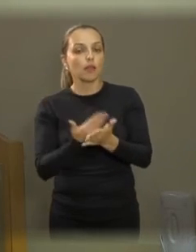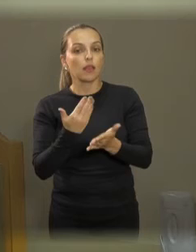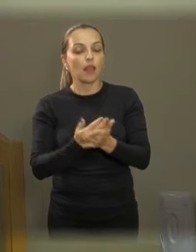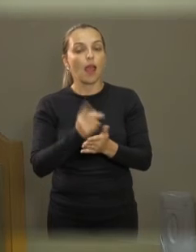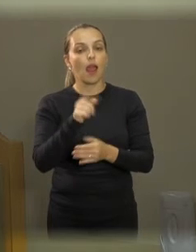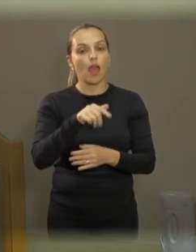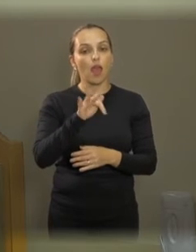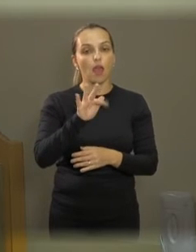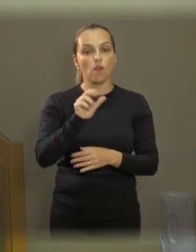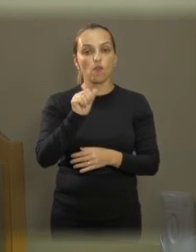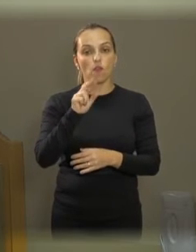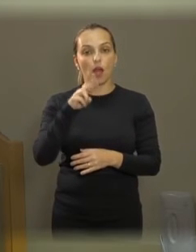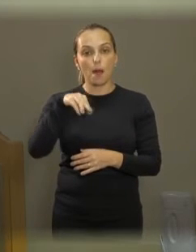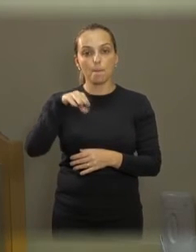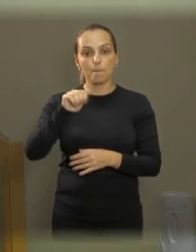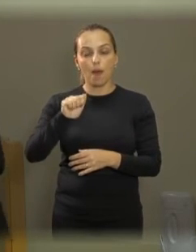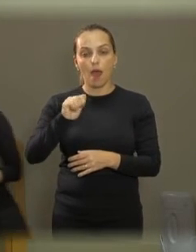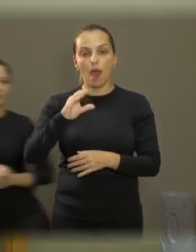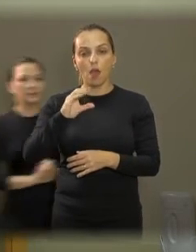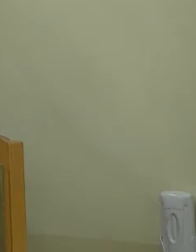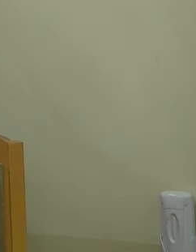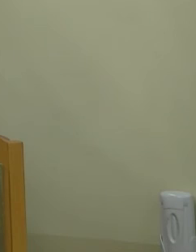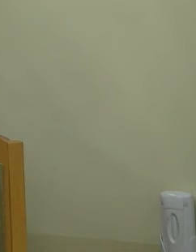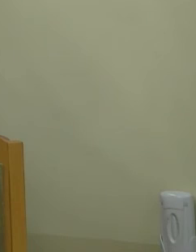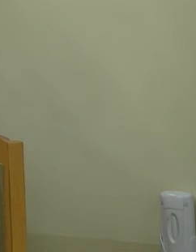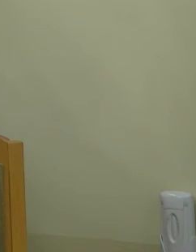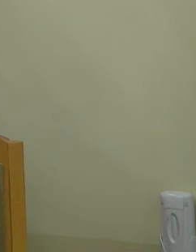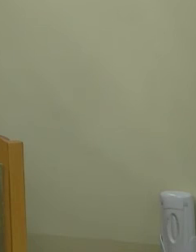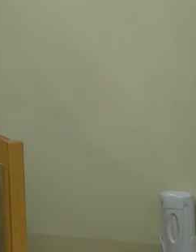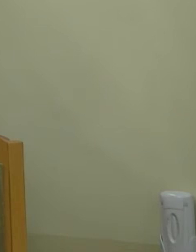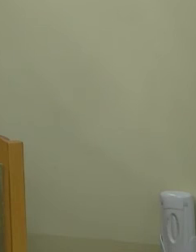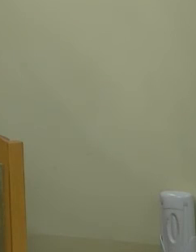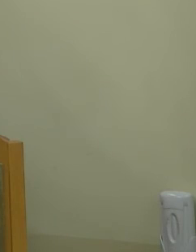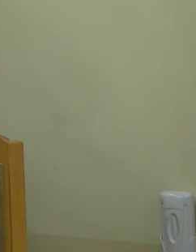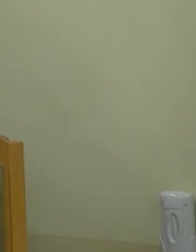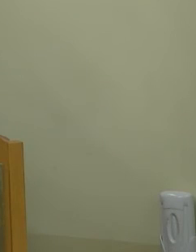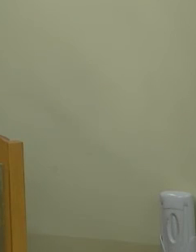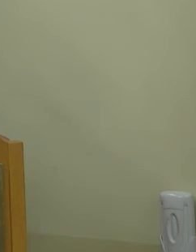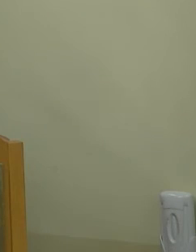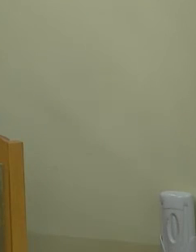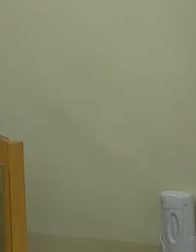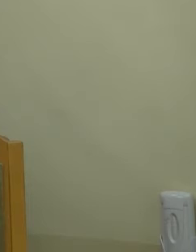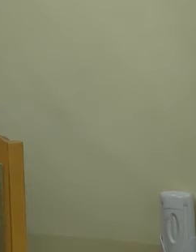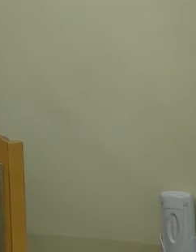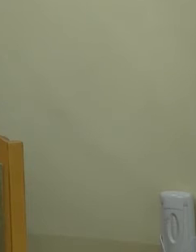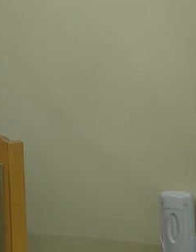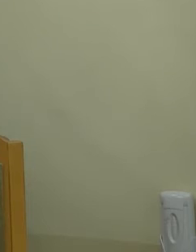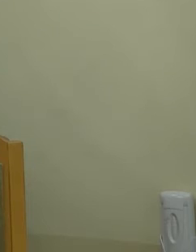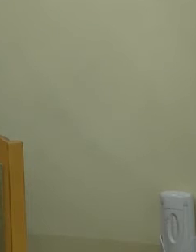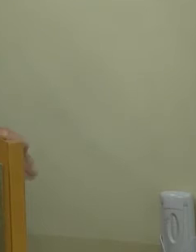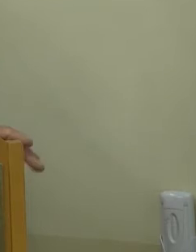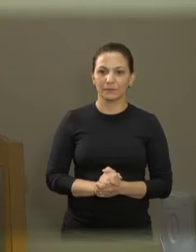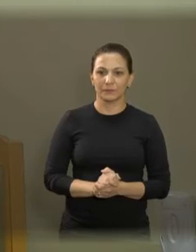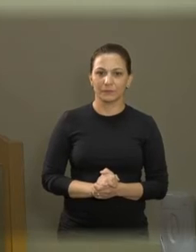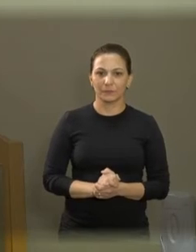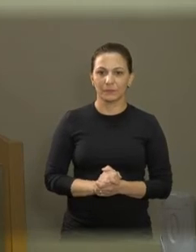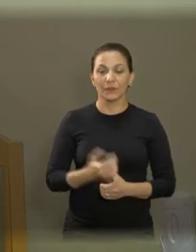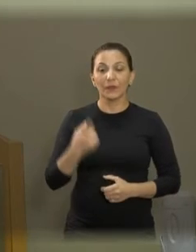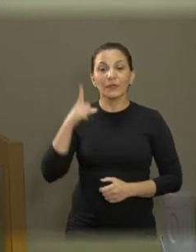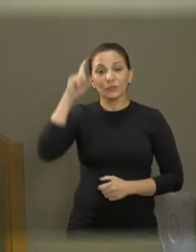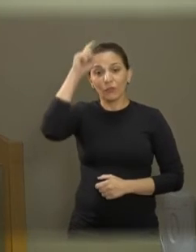farmacotécnica, eu senti dificuldade. Ela foi dada, o farmacotécnico, no 2º ano de faculdade meu. 2º ano, era muito cedo. Eu